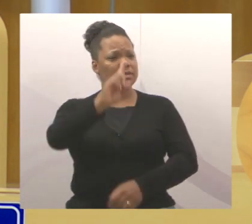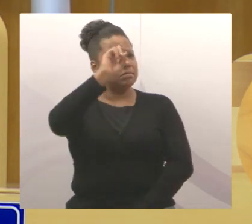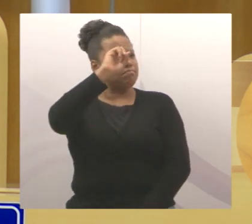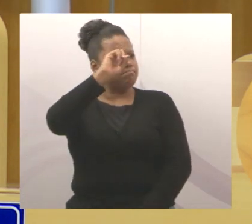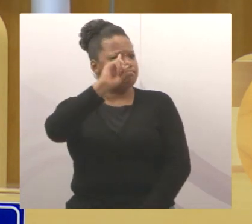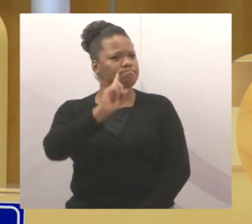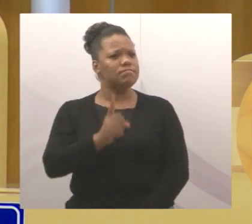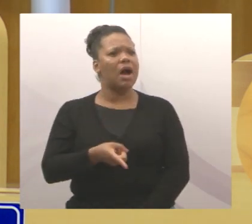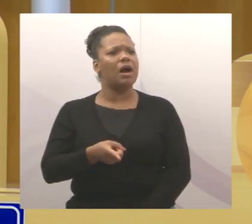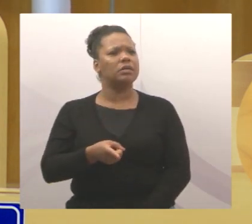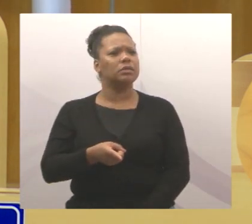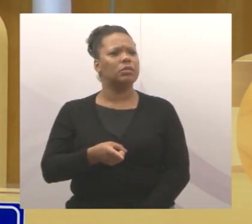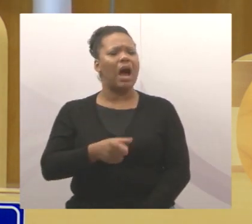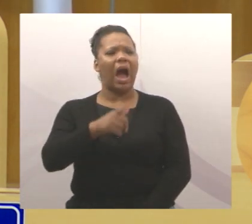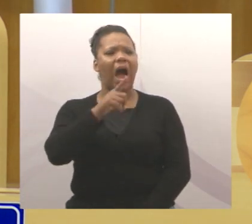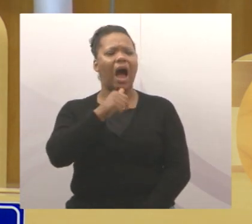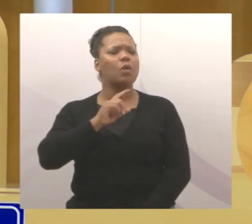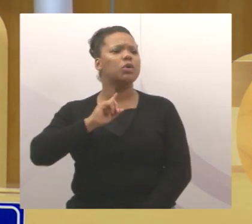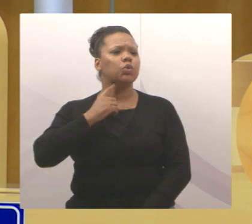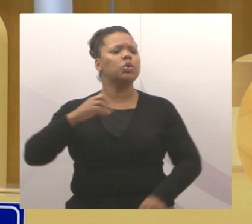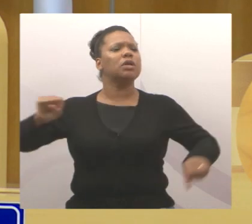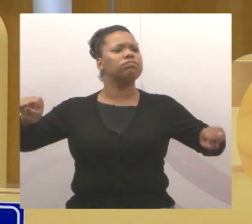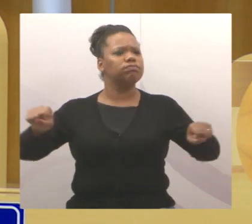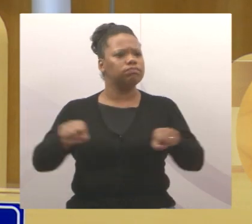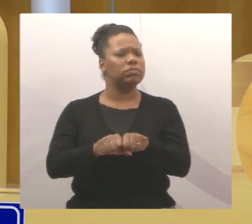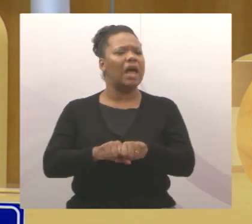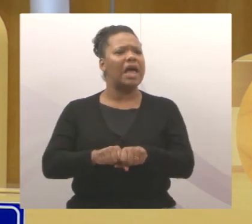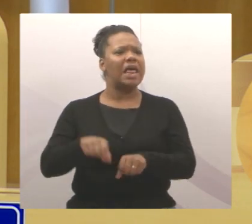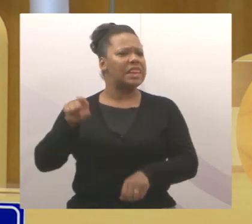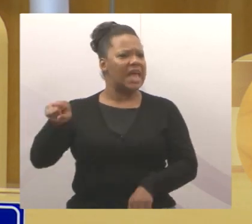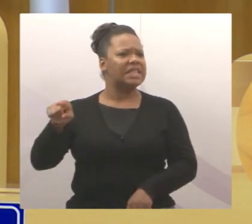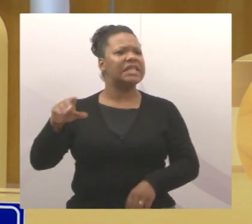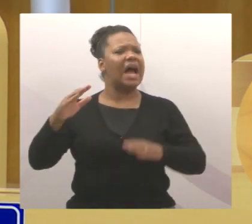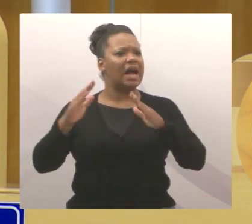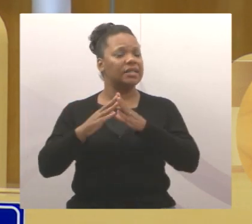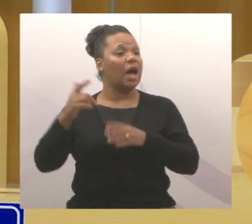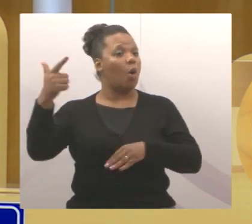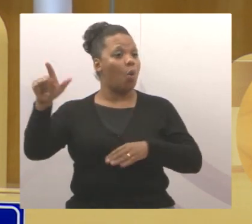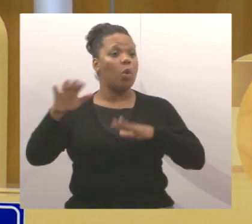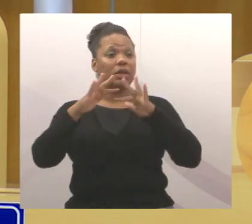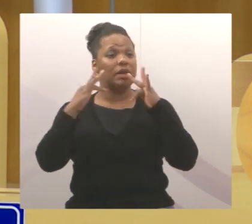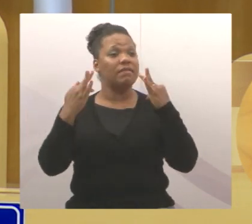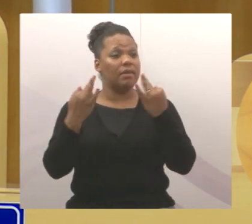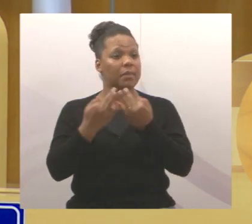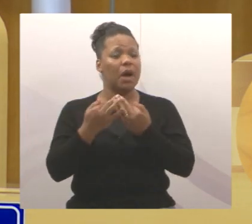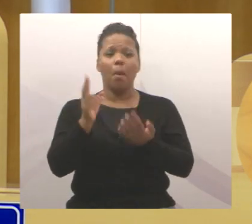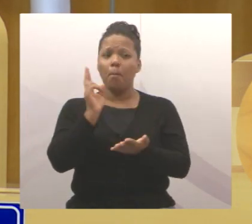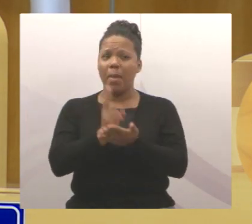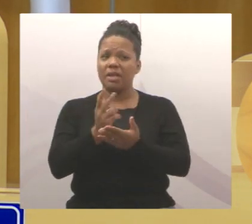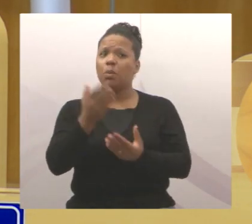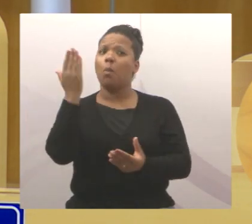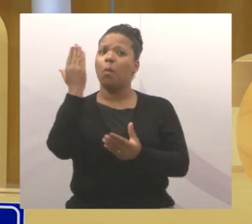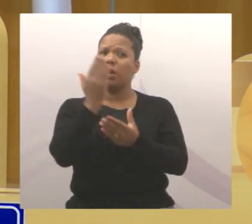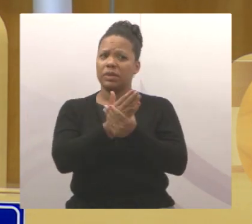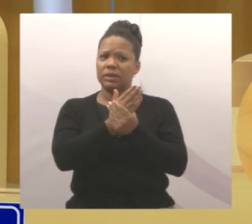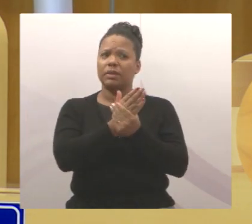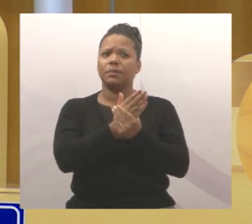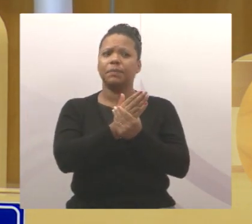determinaram a ligação de esgoto desta casa. Outra família entrou com o mesmo processo.